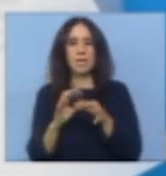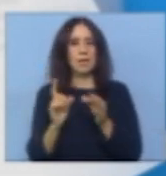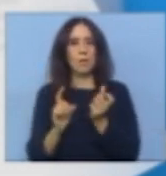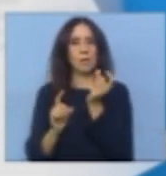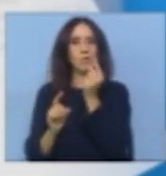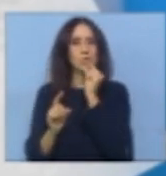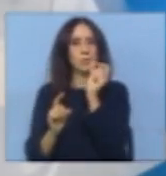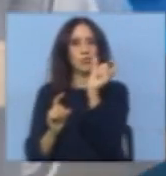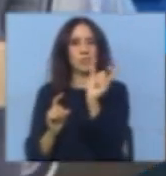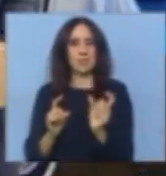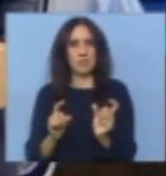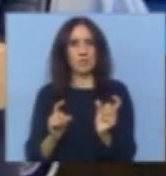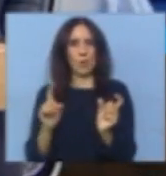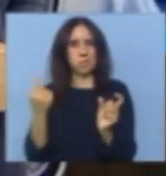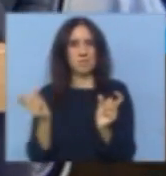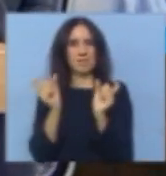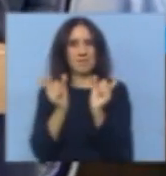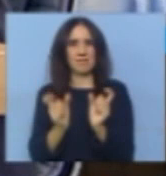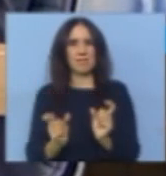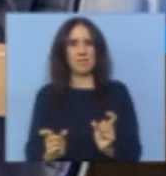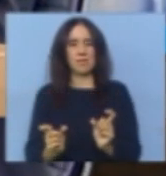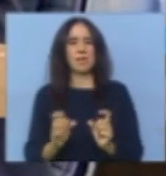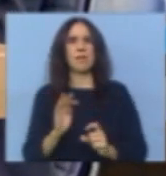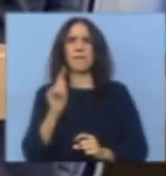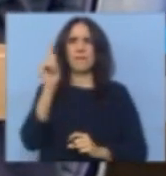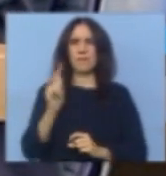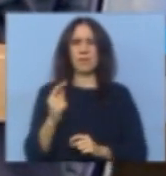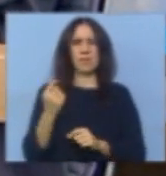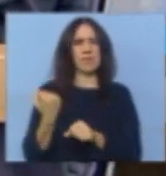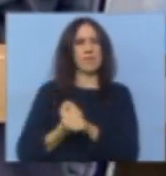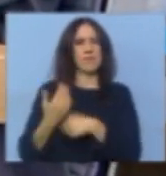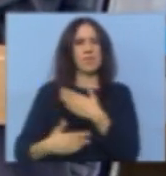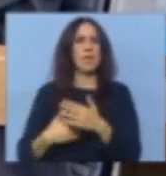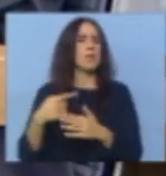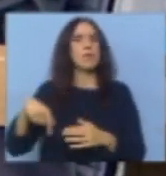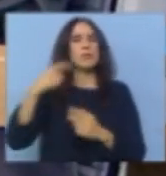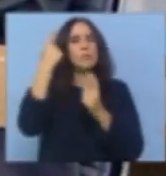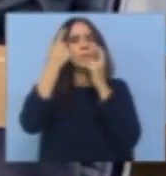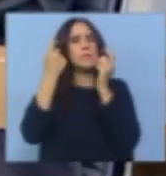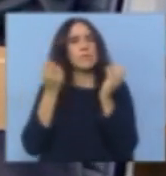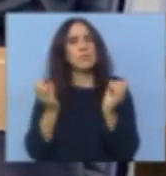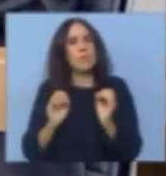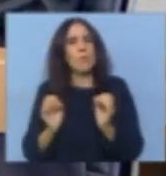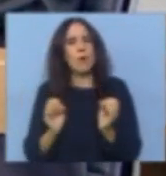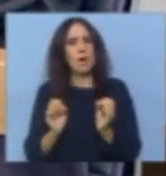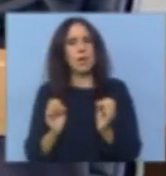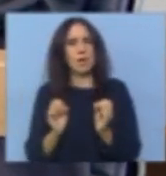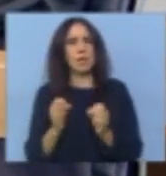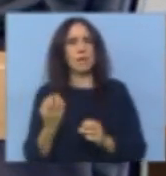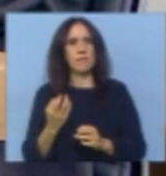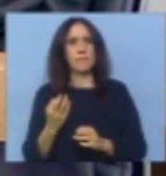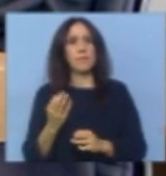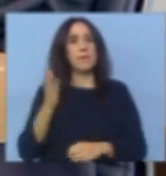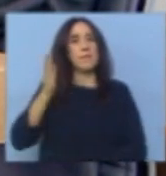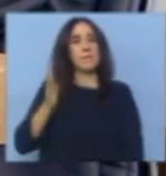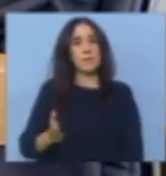seriam esperados, não é? Nós não pensamos na fé como atividade, não é? Não pensamos tanto na